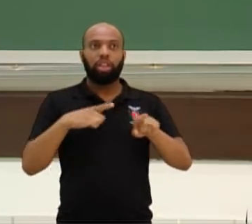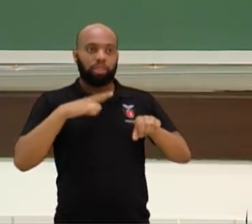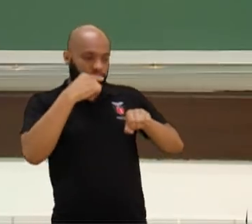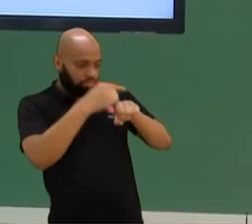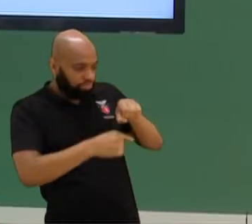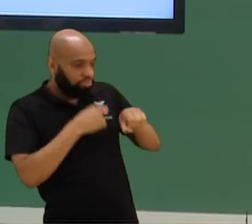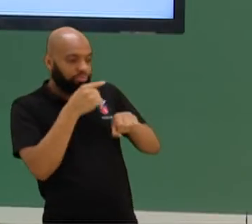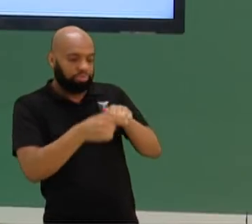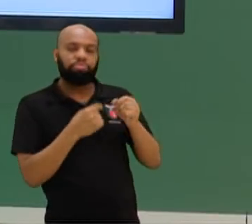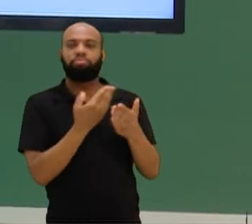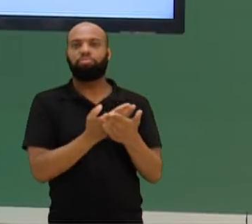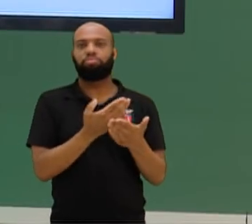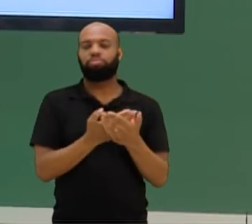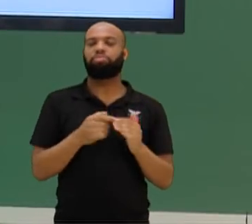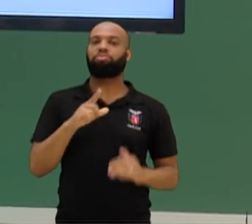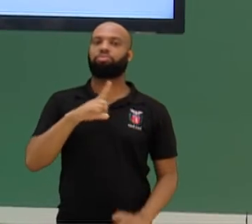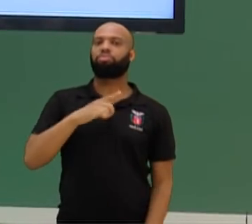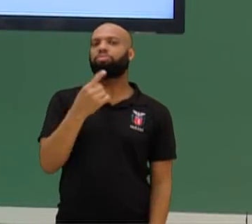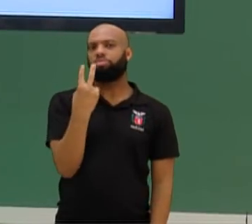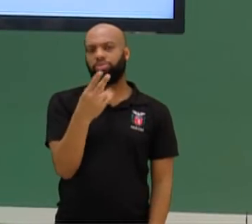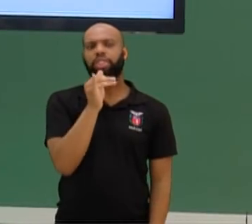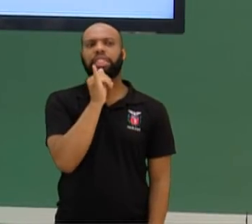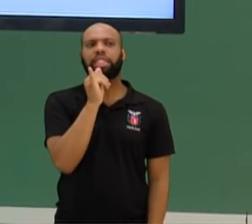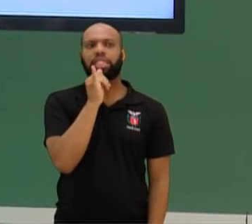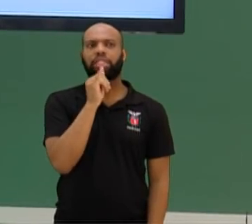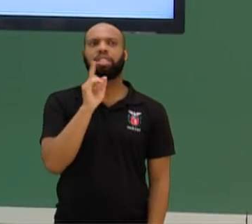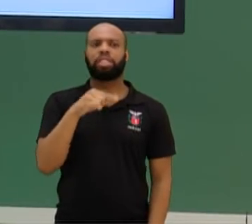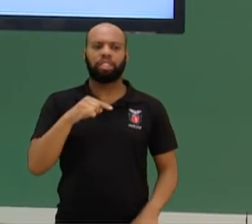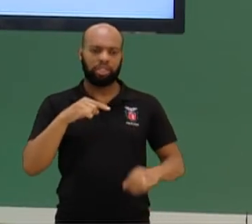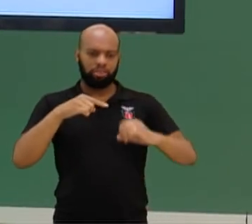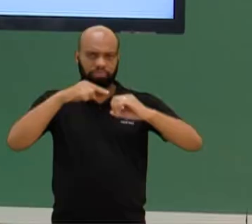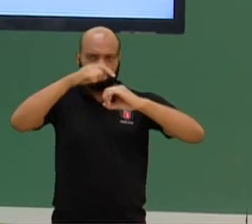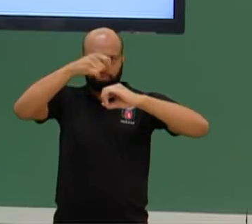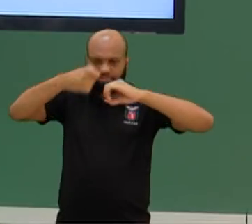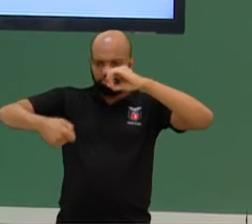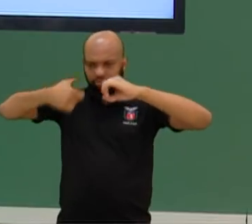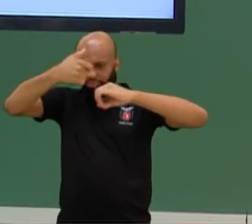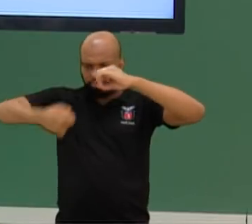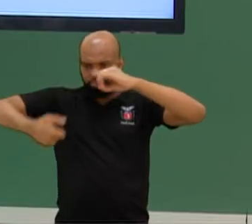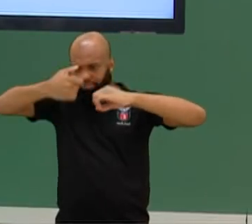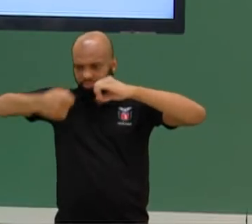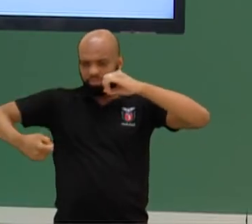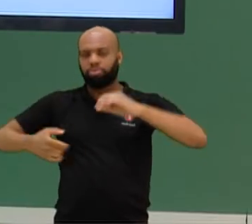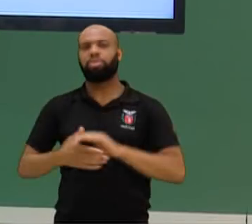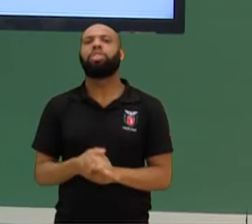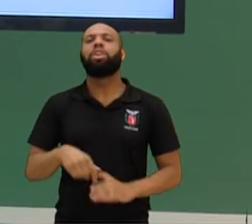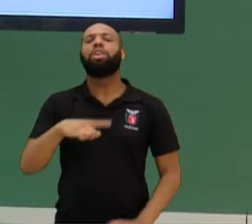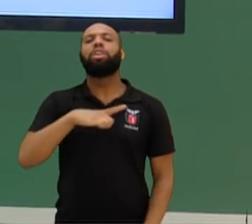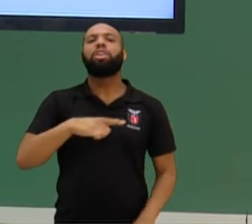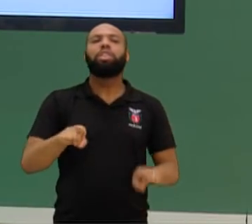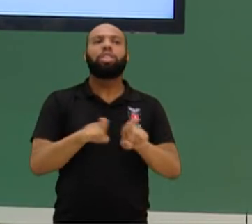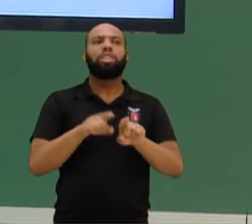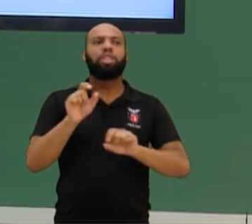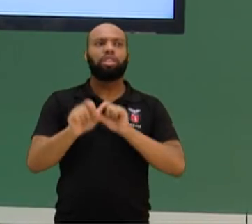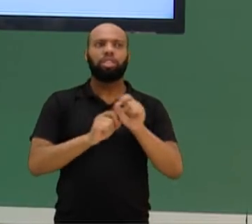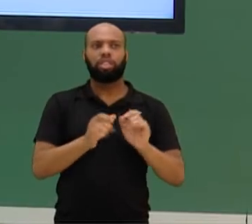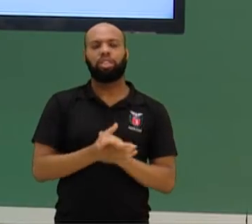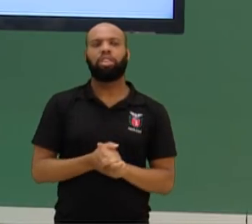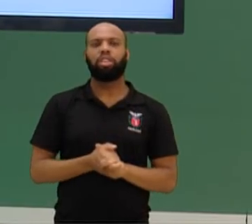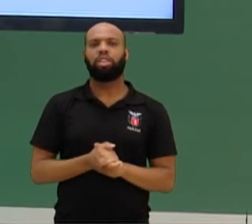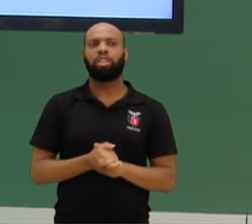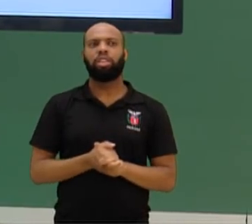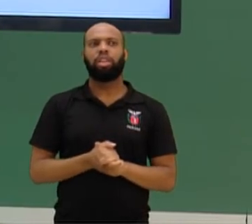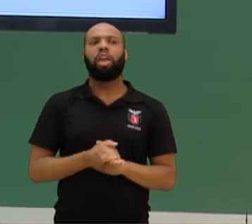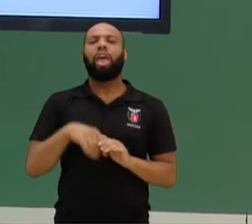nós trouxemos também dois exemplos, que foram as roldanas ou polias. E a gente tem também as engrenagens, que